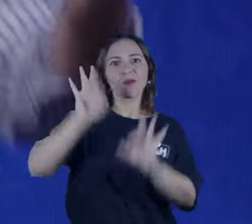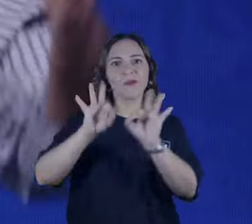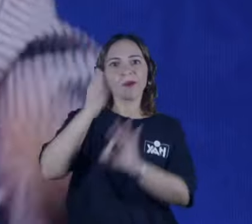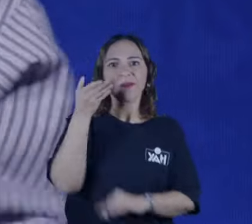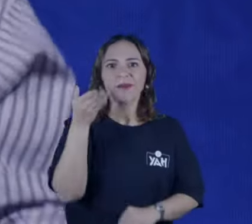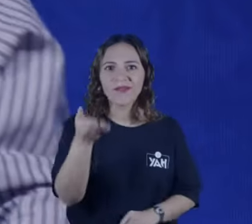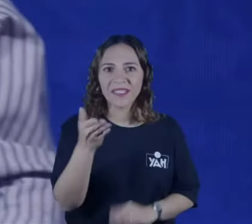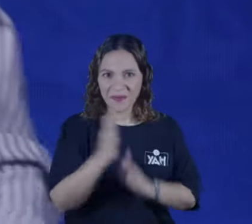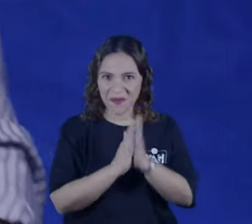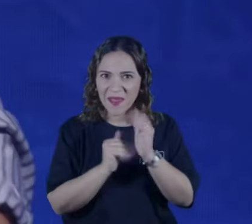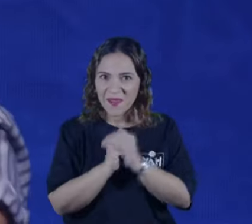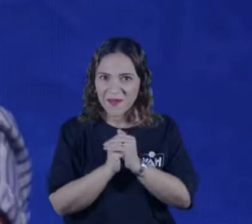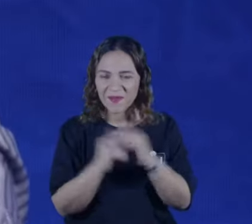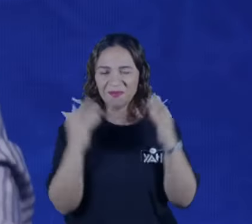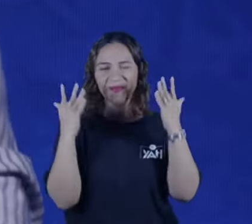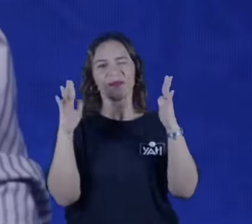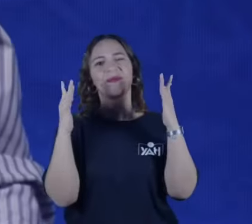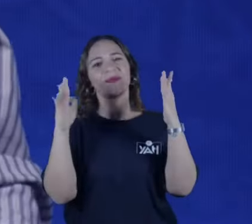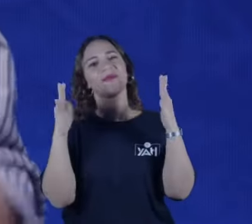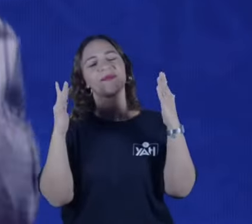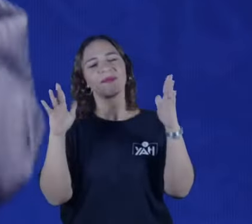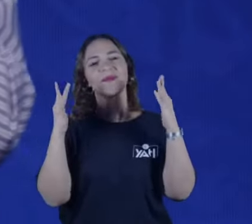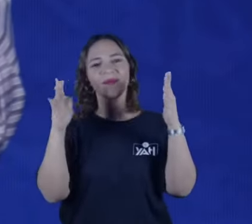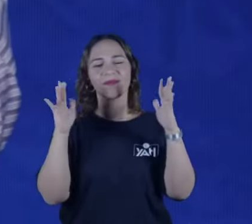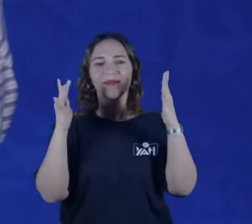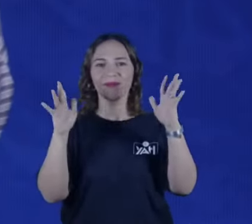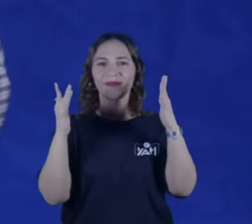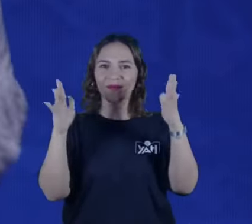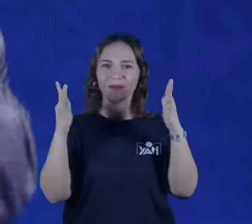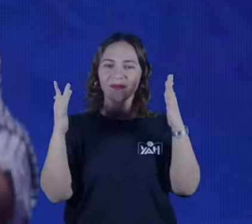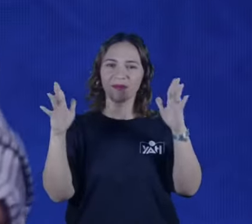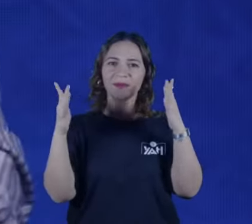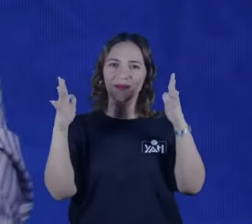você. Amém? Você pode glorificar a Deus?